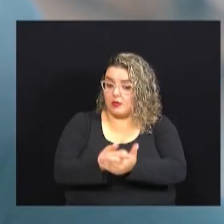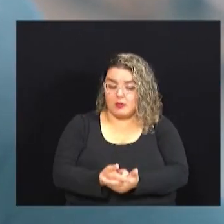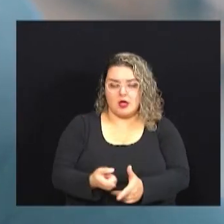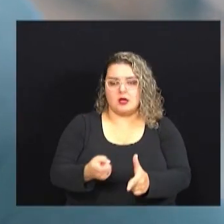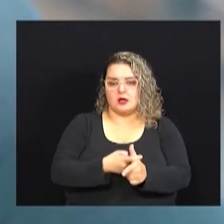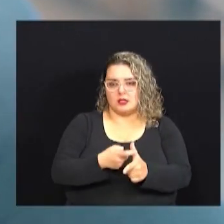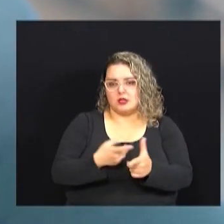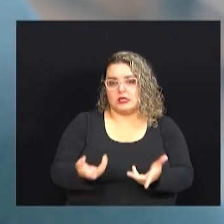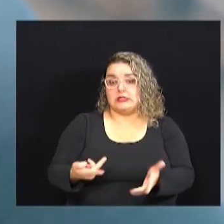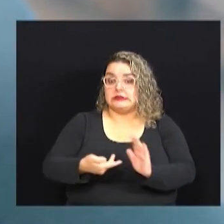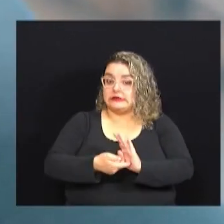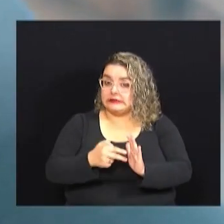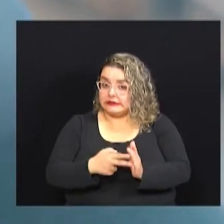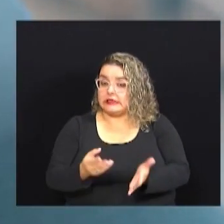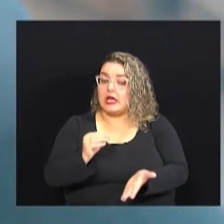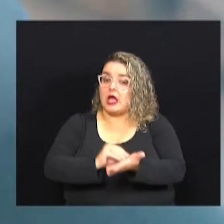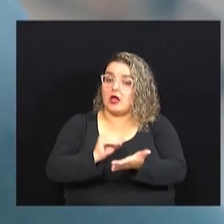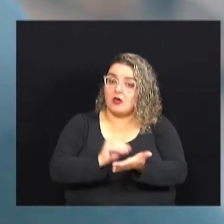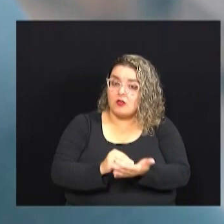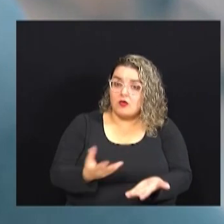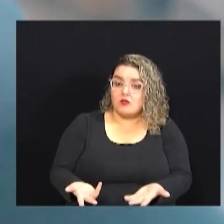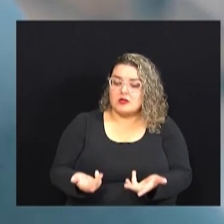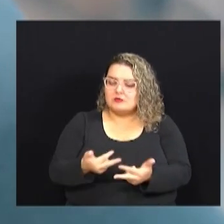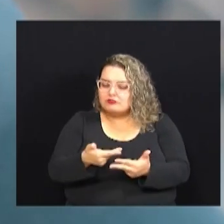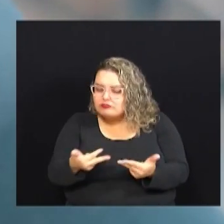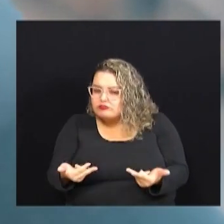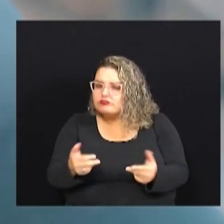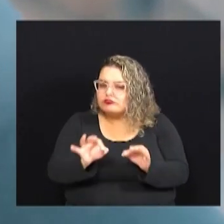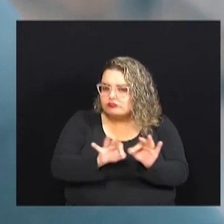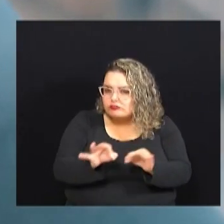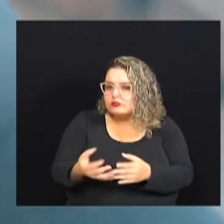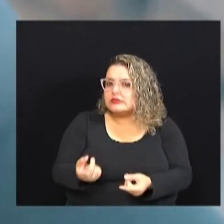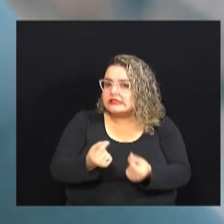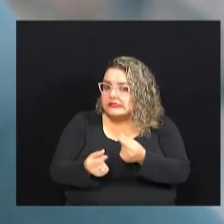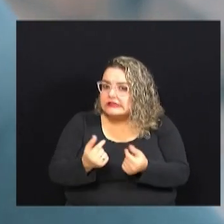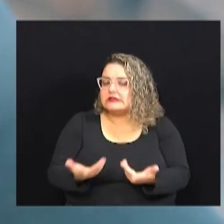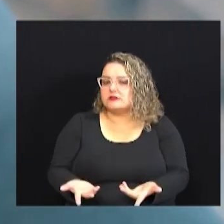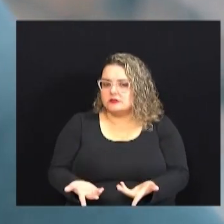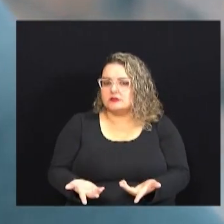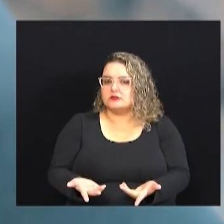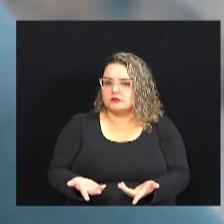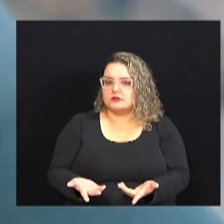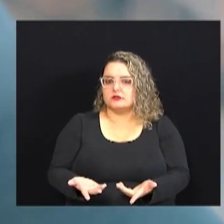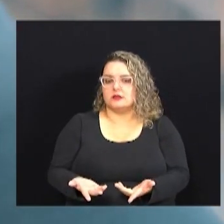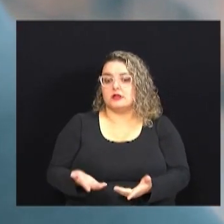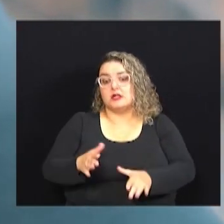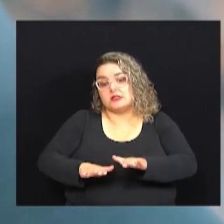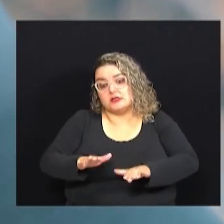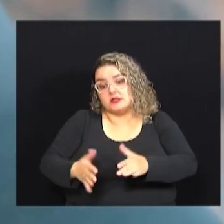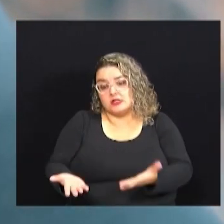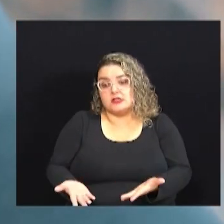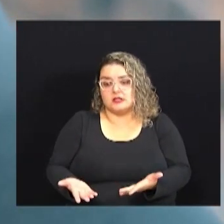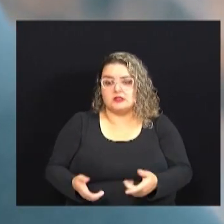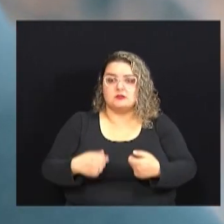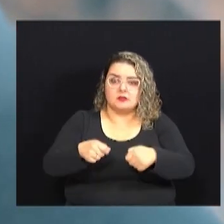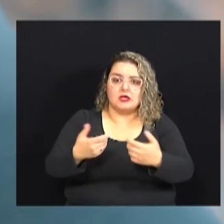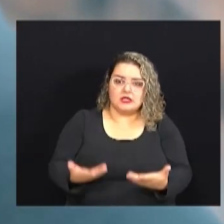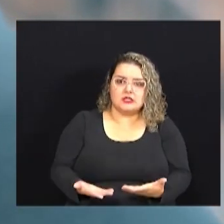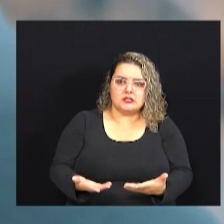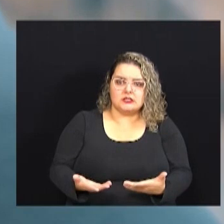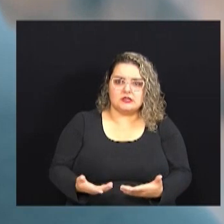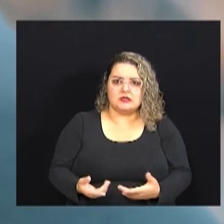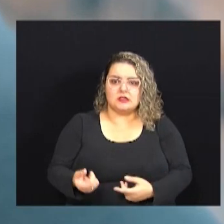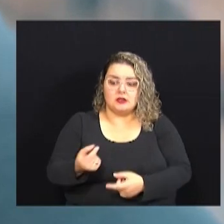pague suas dívidas, né? Mas significa que você talvez falte alguma coisinha no seu planejamento financeiro que te